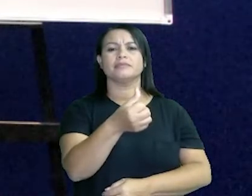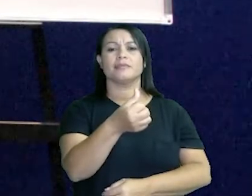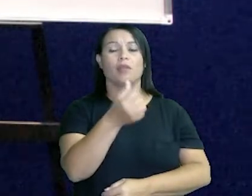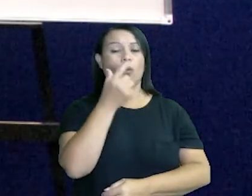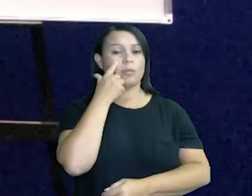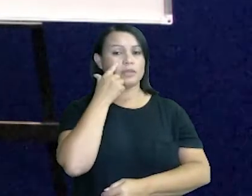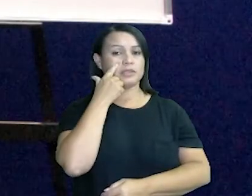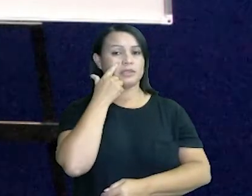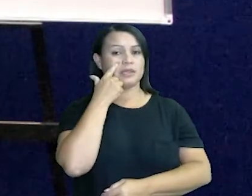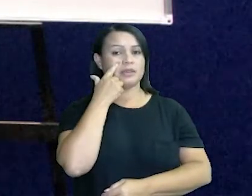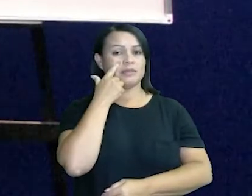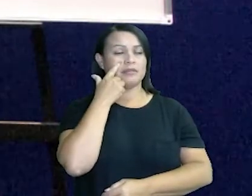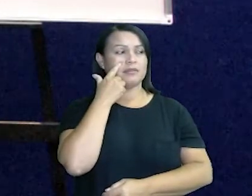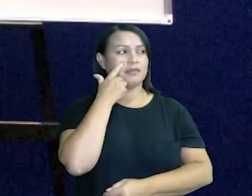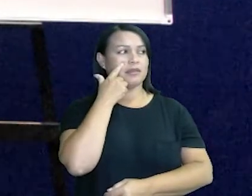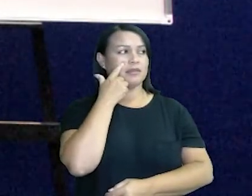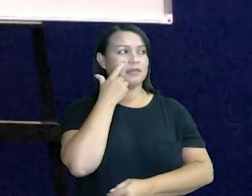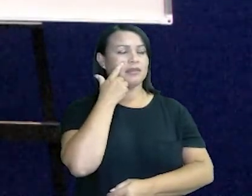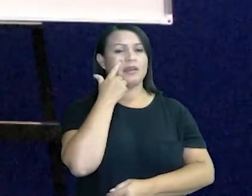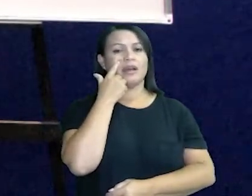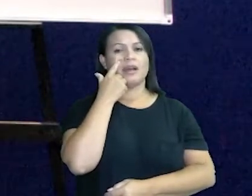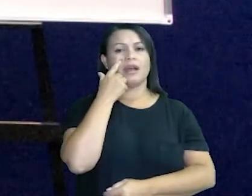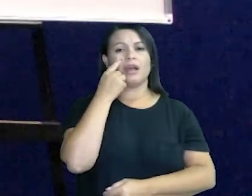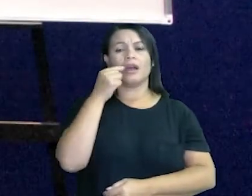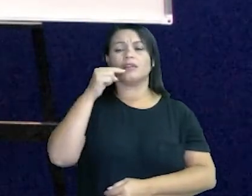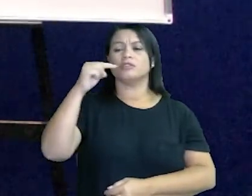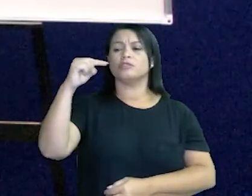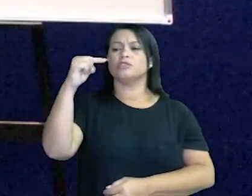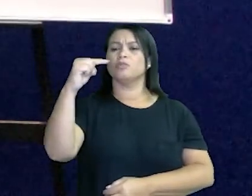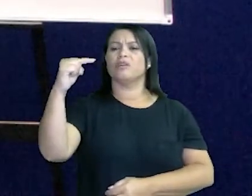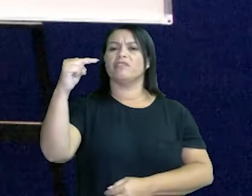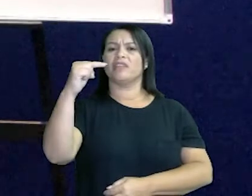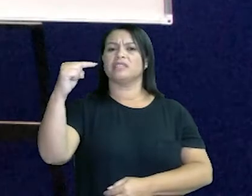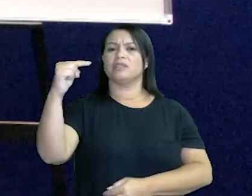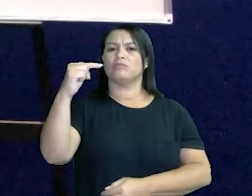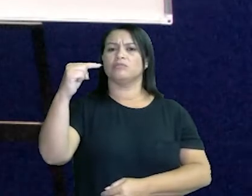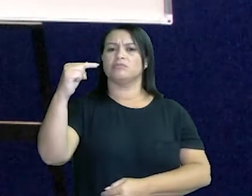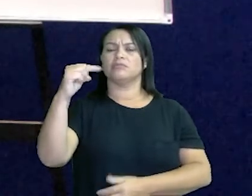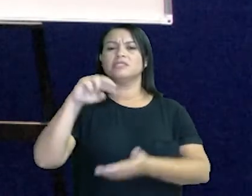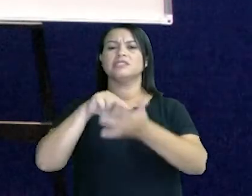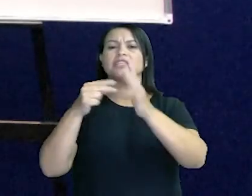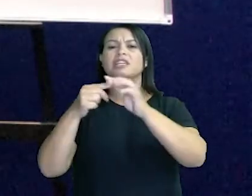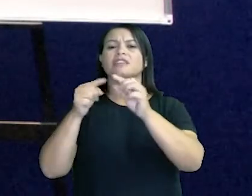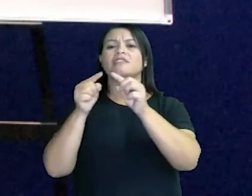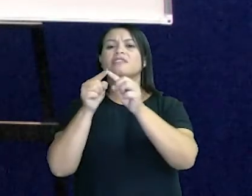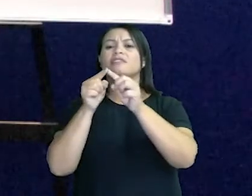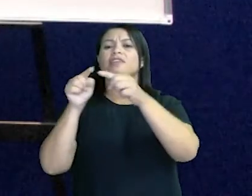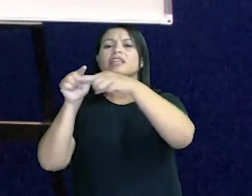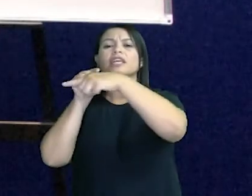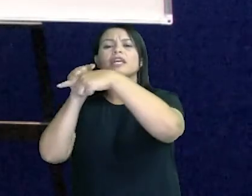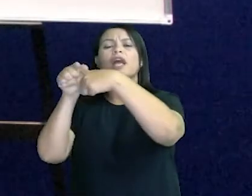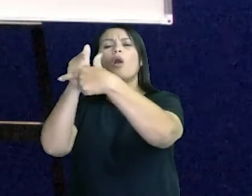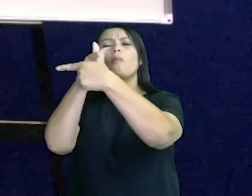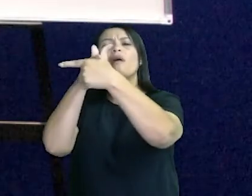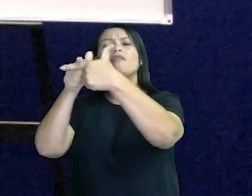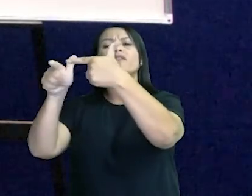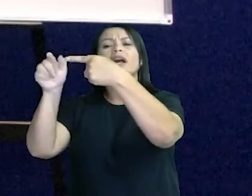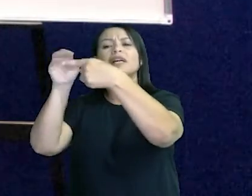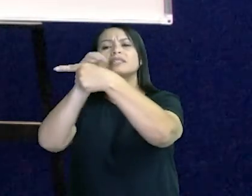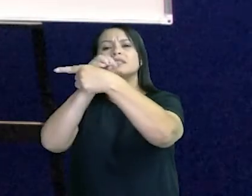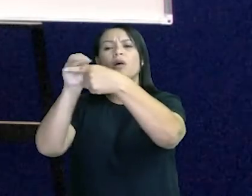ó e vou fazer o sinalzinho aqui ó de uma fração tá quem tá fora